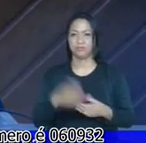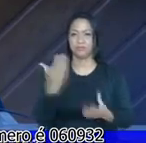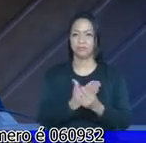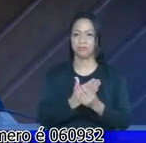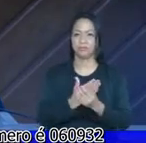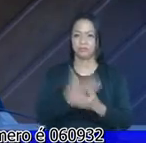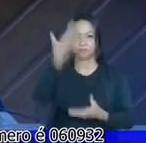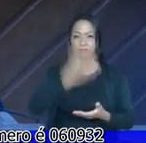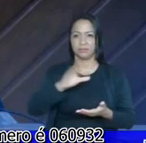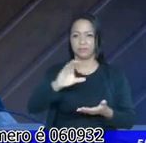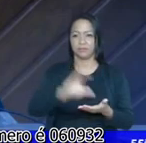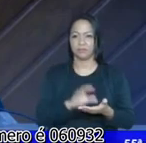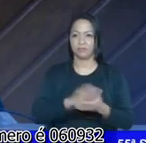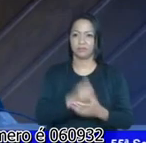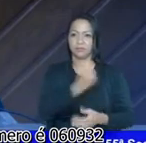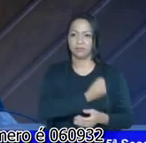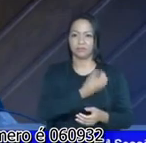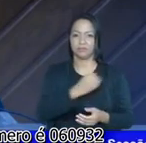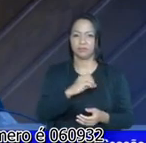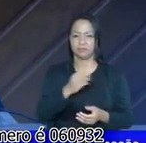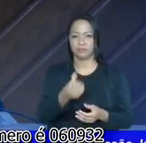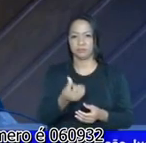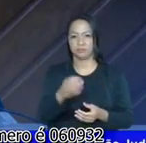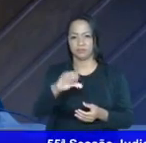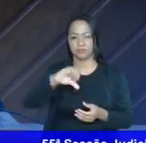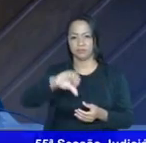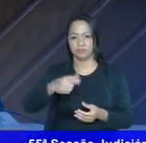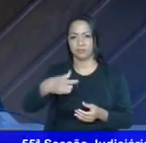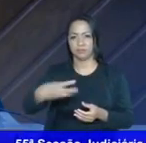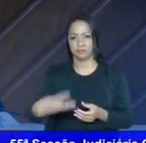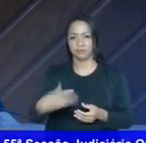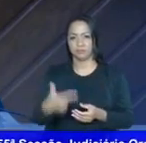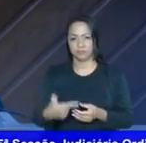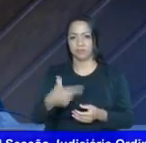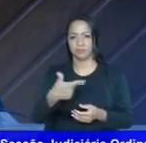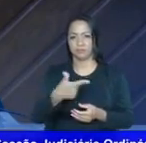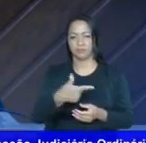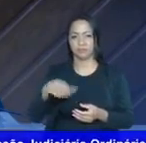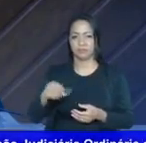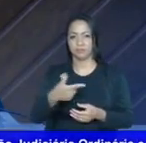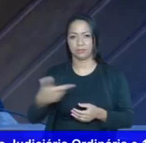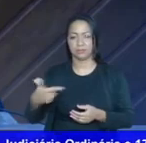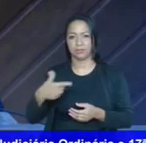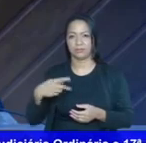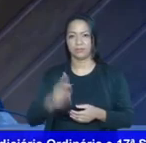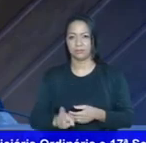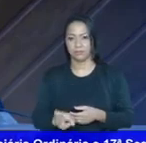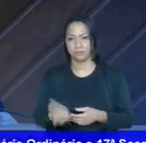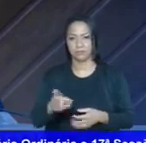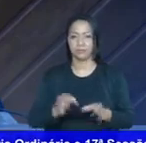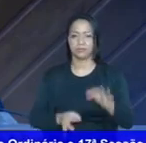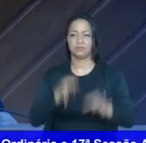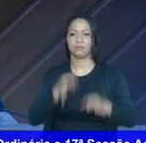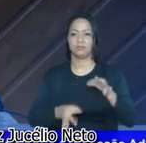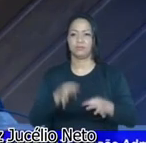processo de prestação de contas eleitorais, o número é 0600-932 de 2022, é uma continuação de